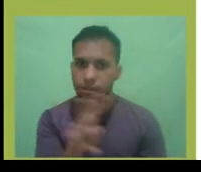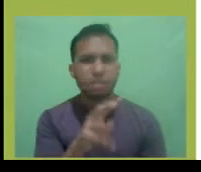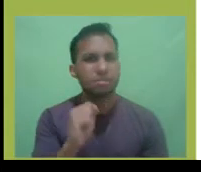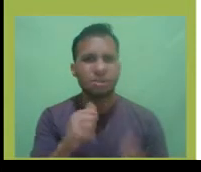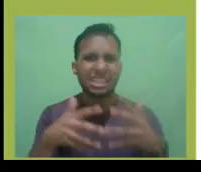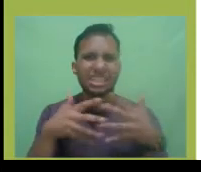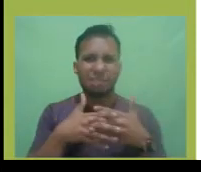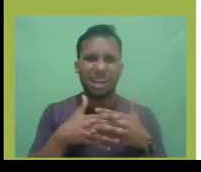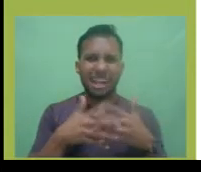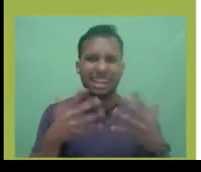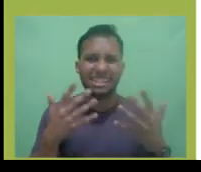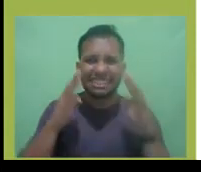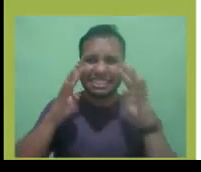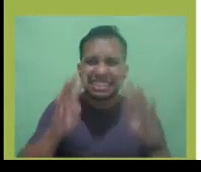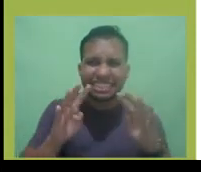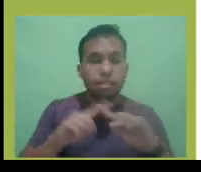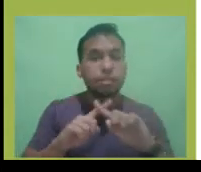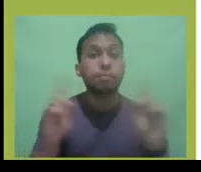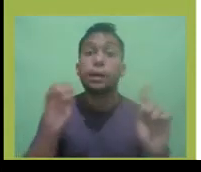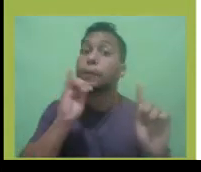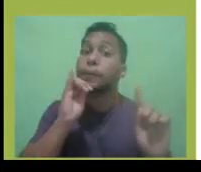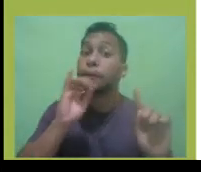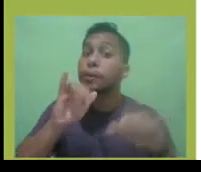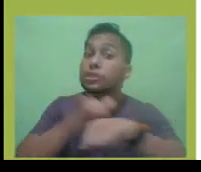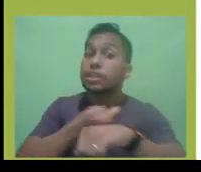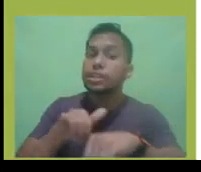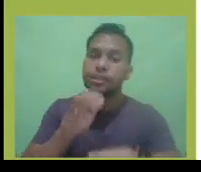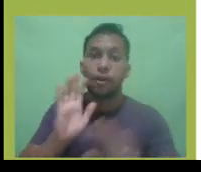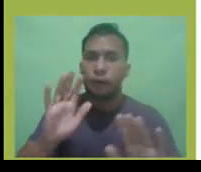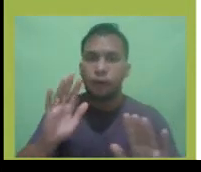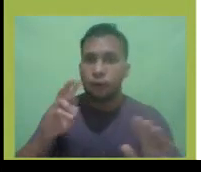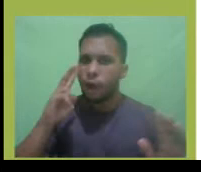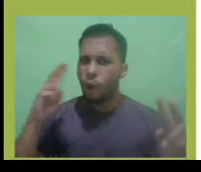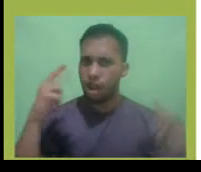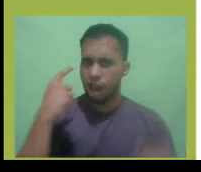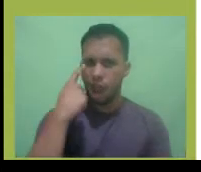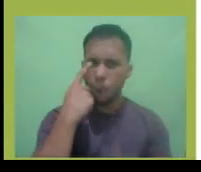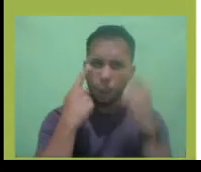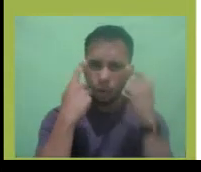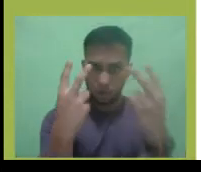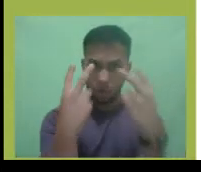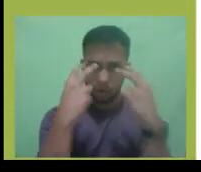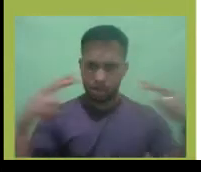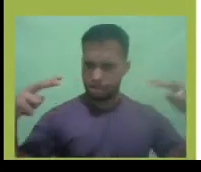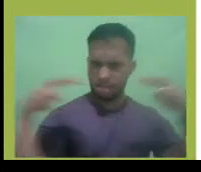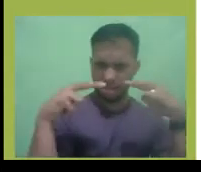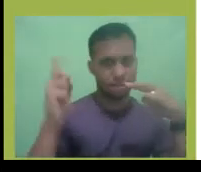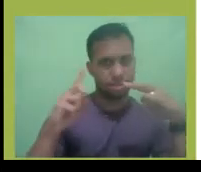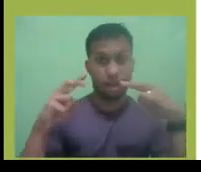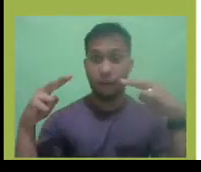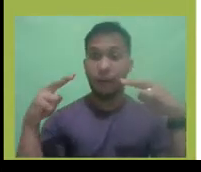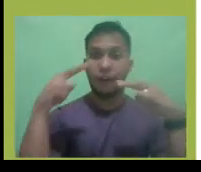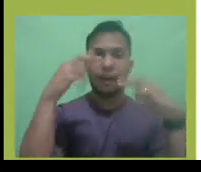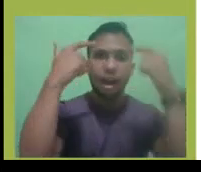concentração, preste atenção na cabeça das pessoas. Essa é uma boa técnica. Preste atenção no topo da cabeça das pessoas